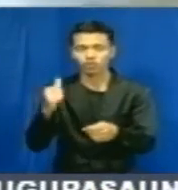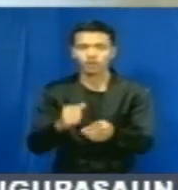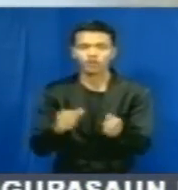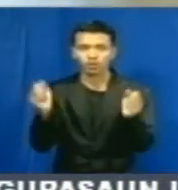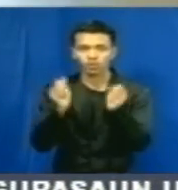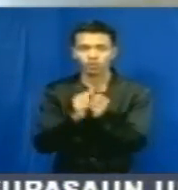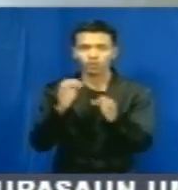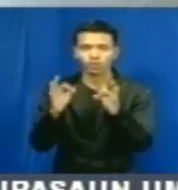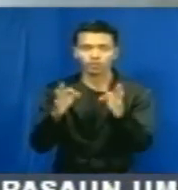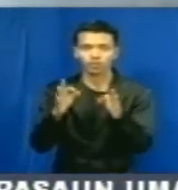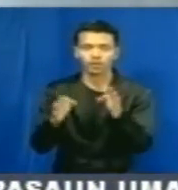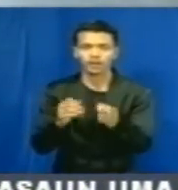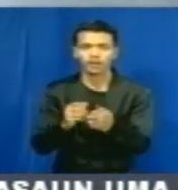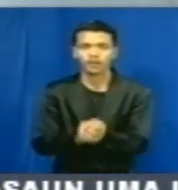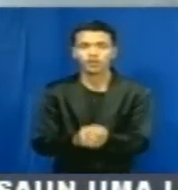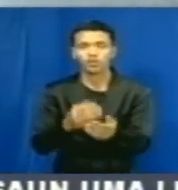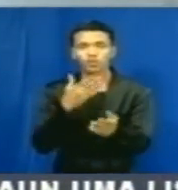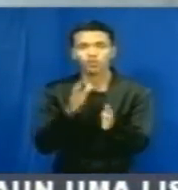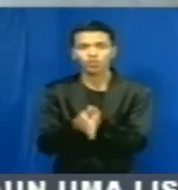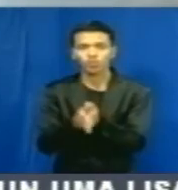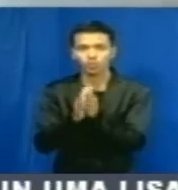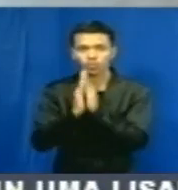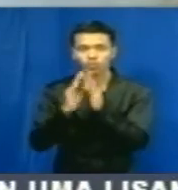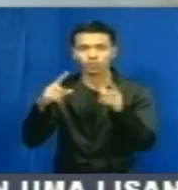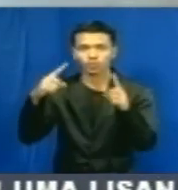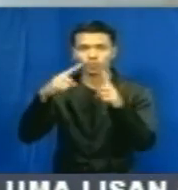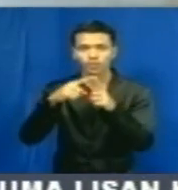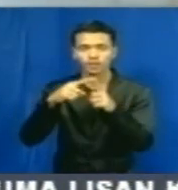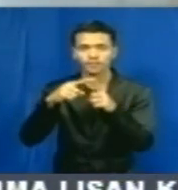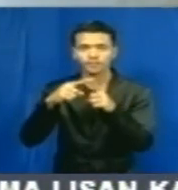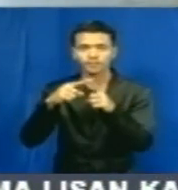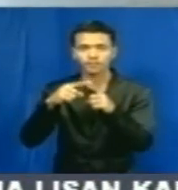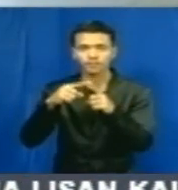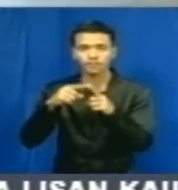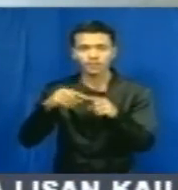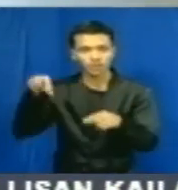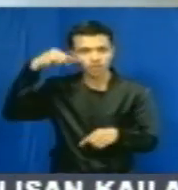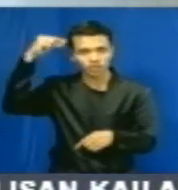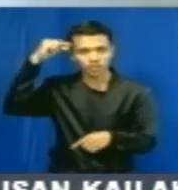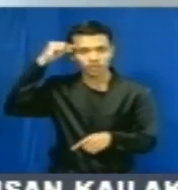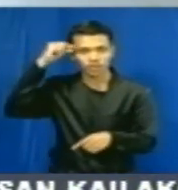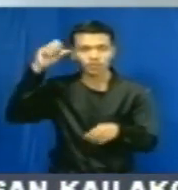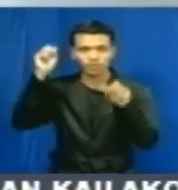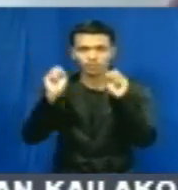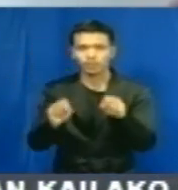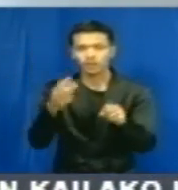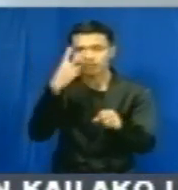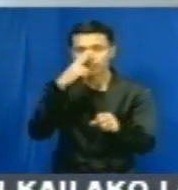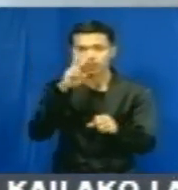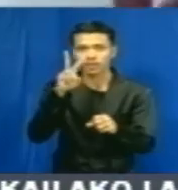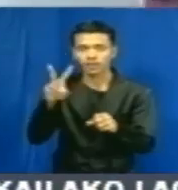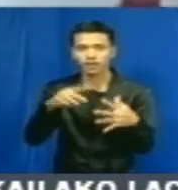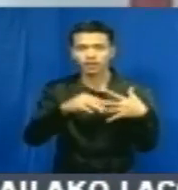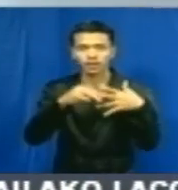né? Ligado hoje, né? Mas recomenda e para. Nasa gobyerno atu bele taumata no hari